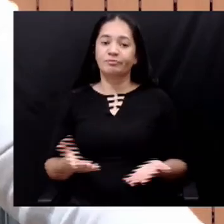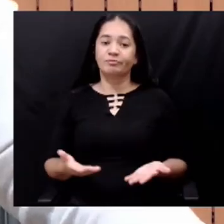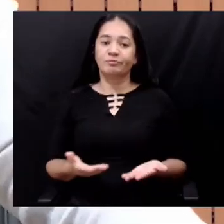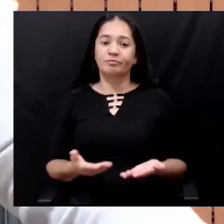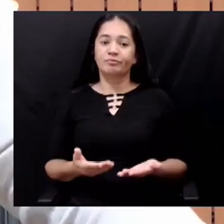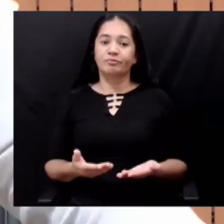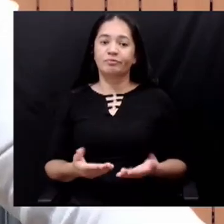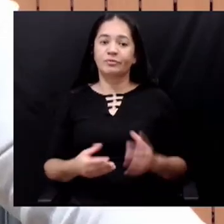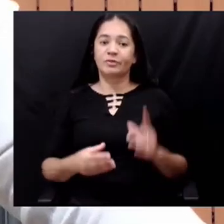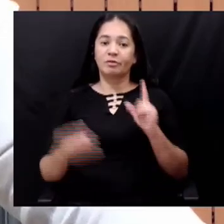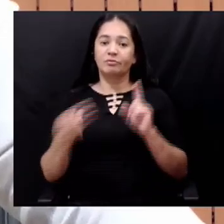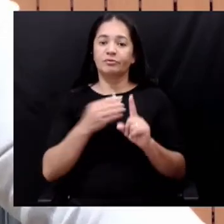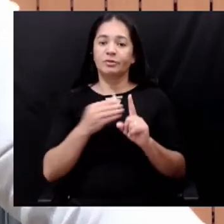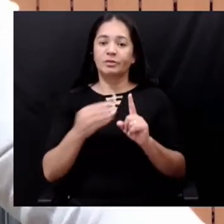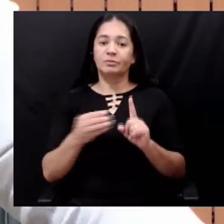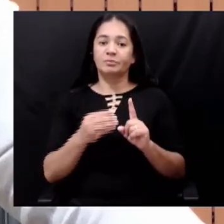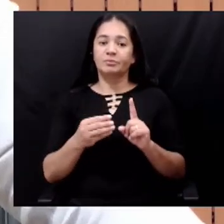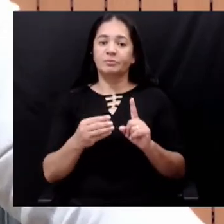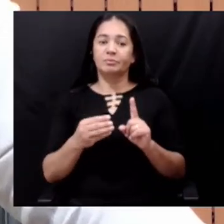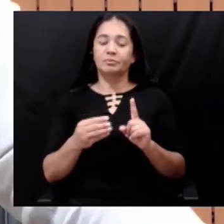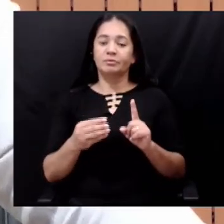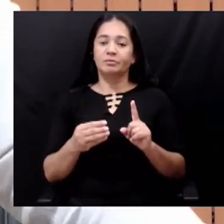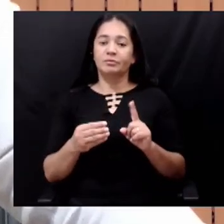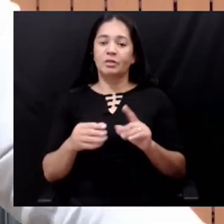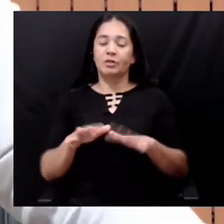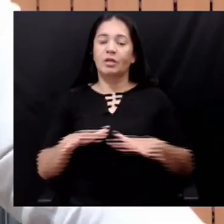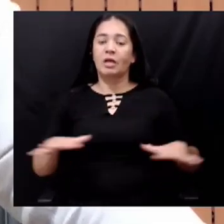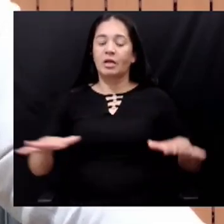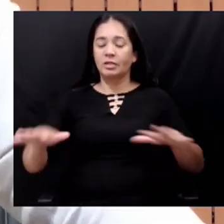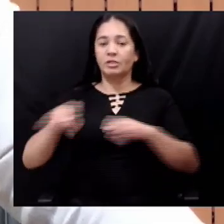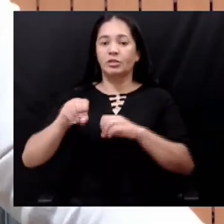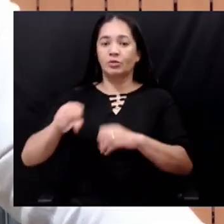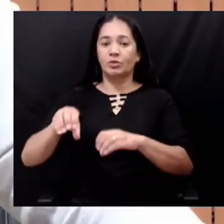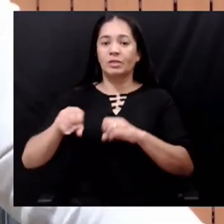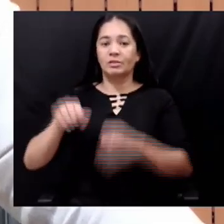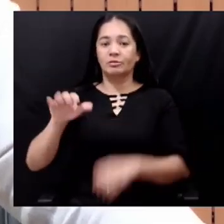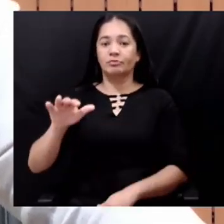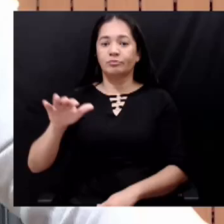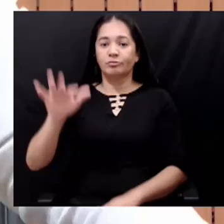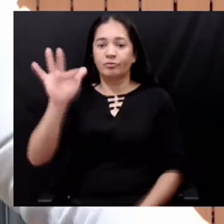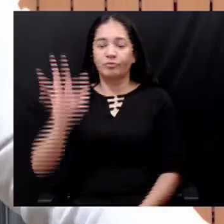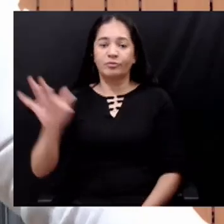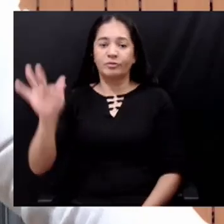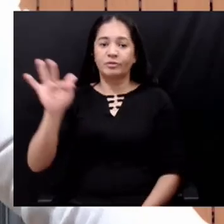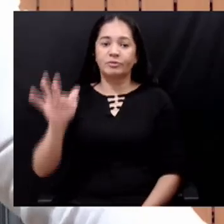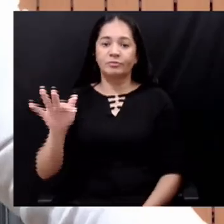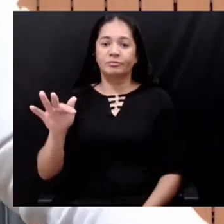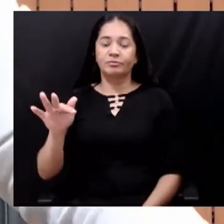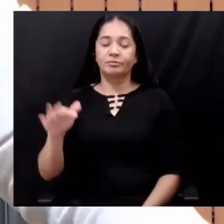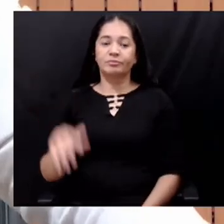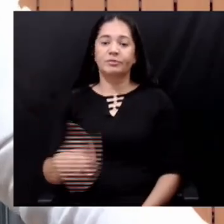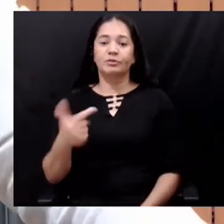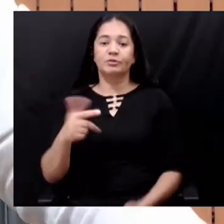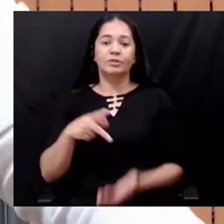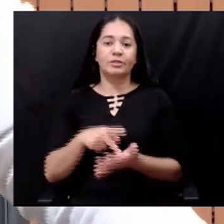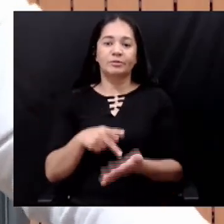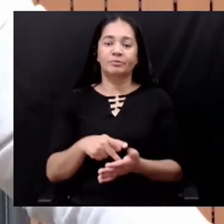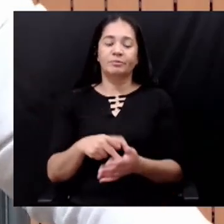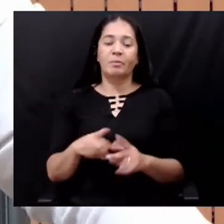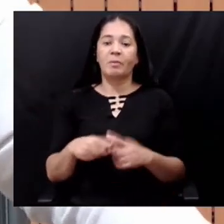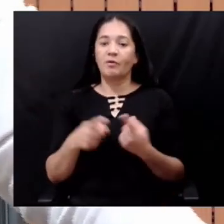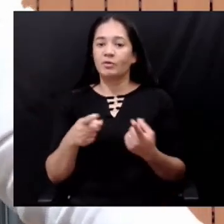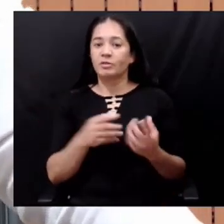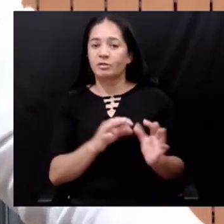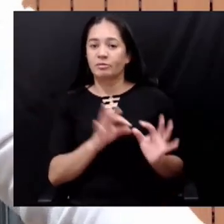vulnerabilizados, né, na educação superior, ele não teria essa legitimidade, né? E vocês acompanharam, né, nós ficamos muito felizes